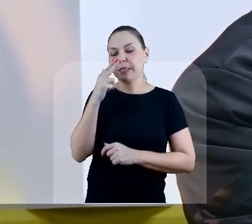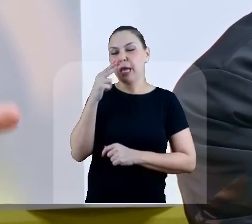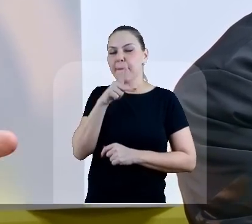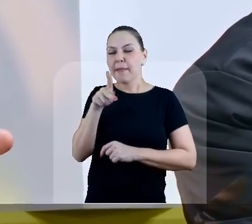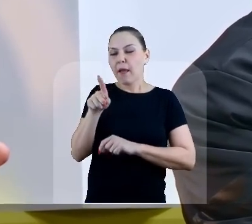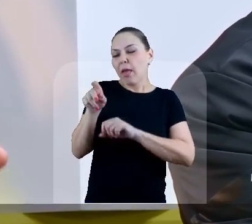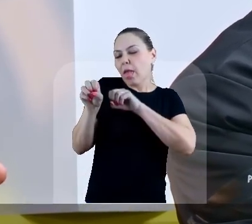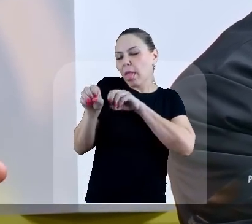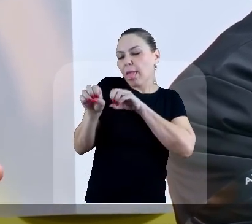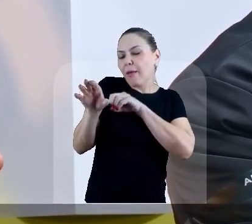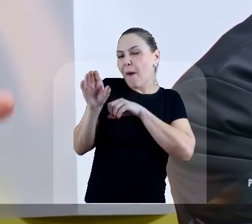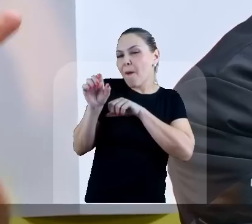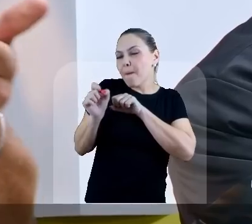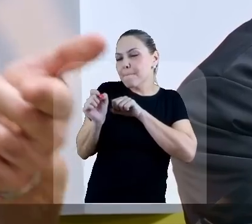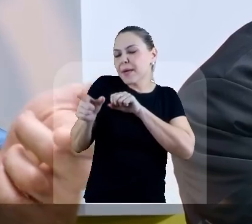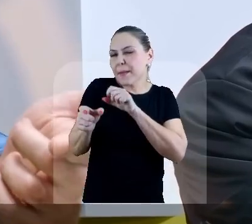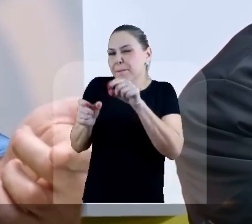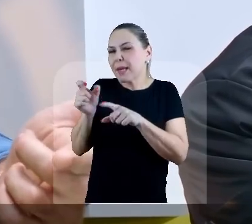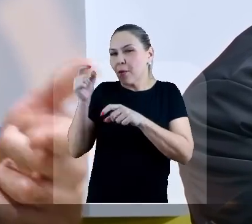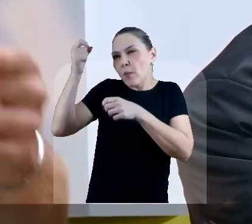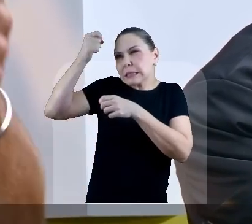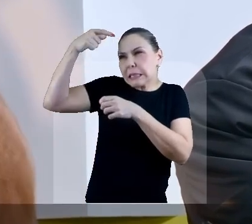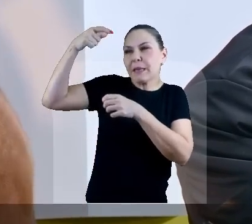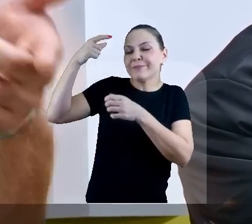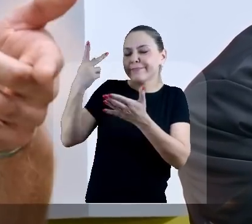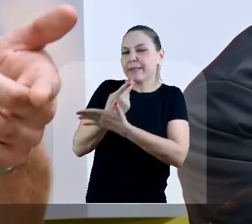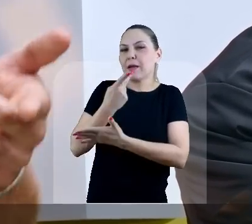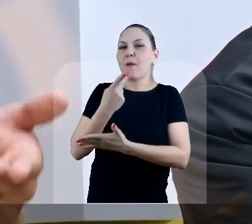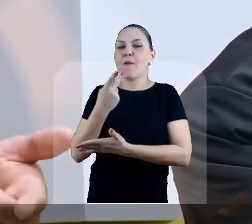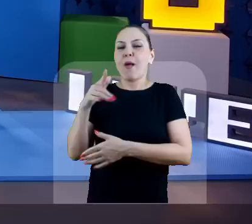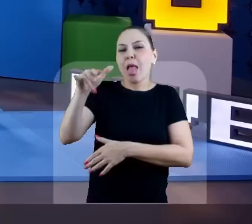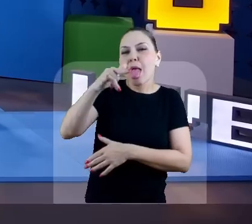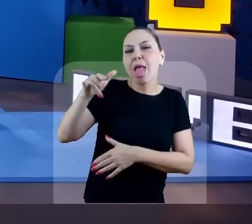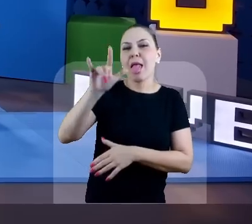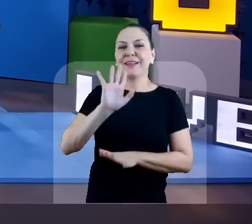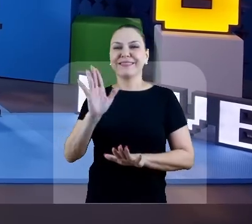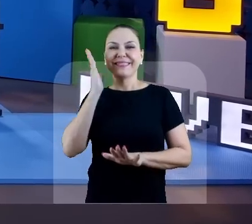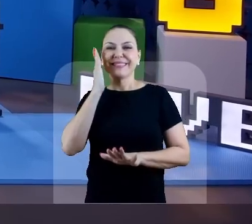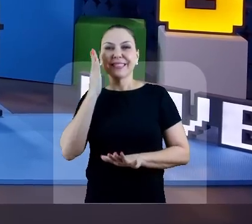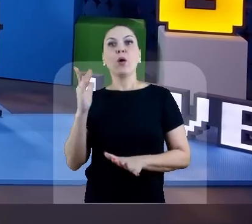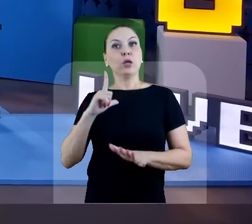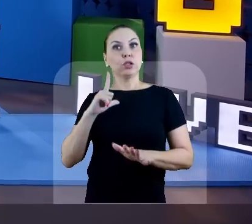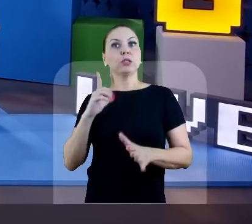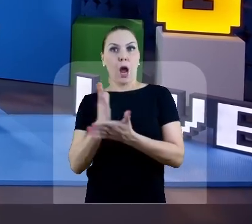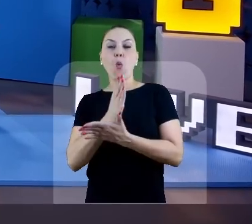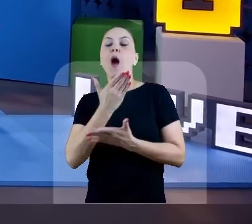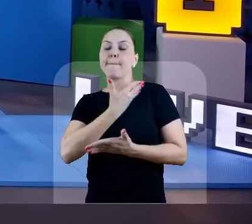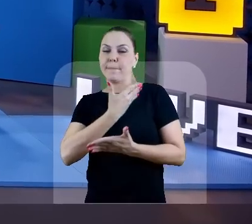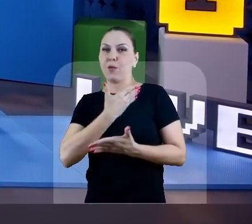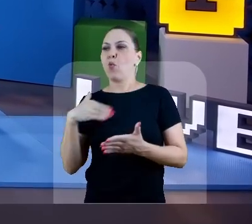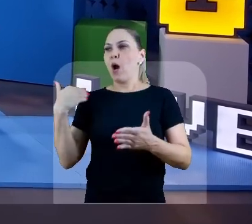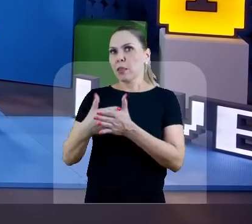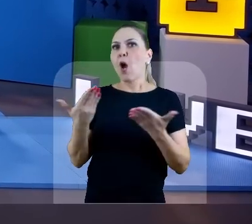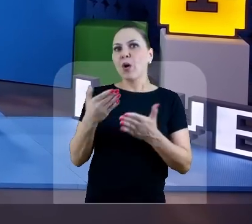eu hoje, com 23 anos, eu consigo perceber que eles faziam isso por maldade. E tinha colegas meus, como tem colegas meus